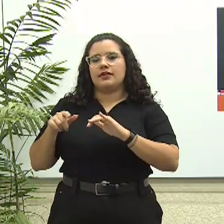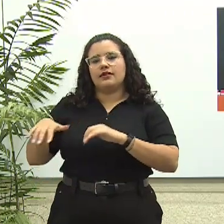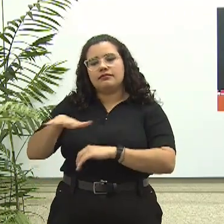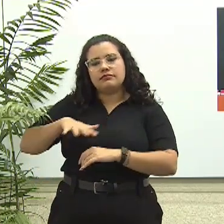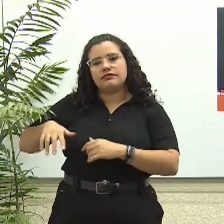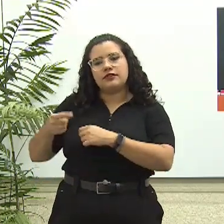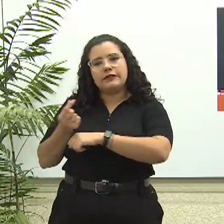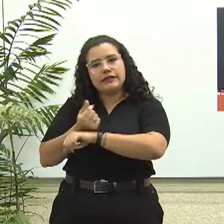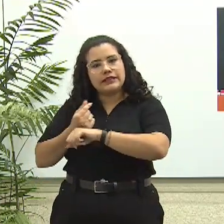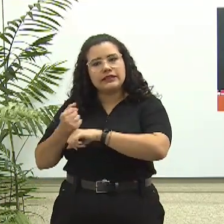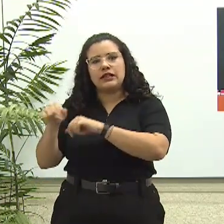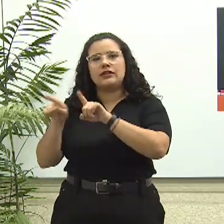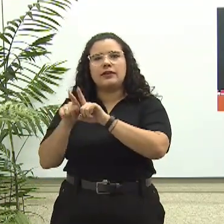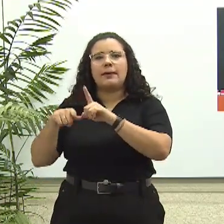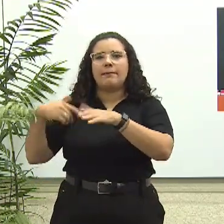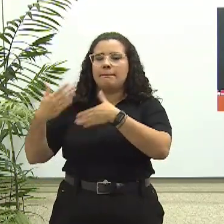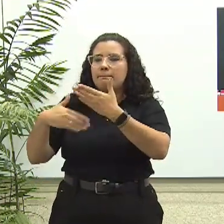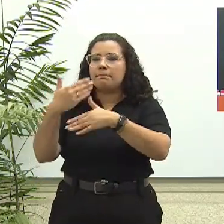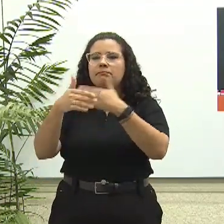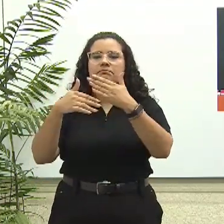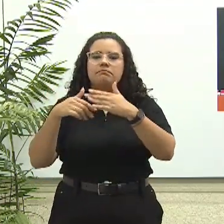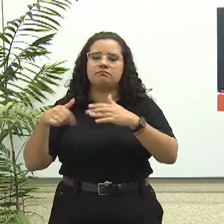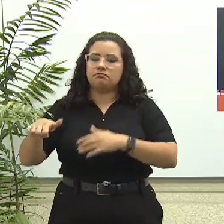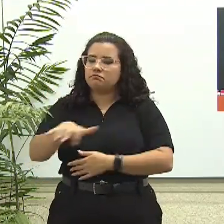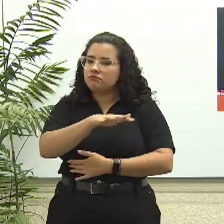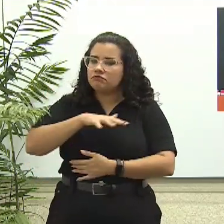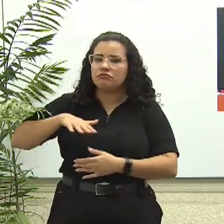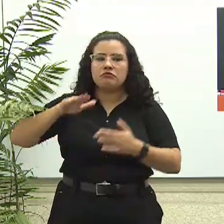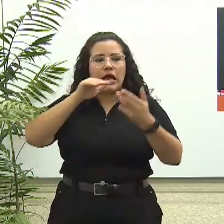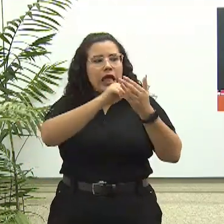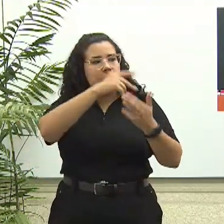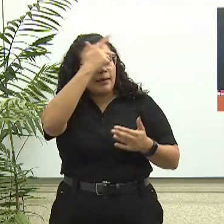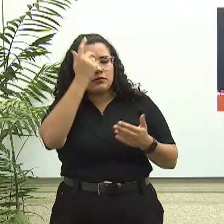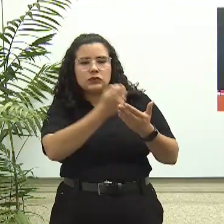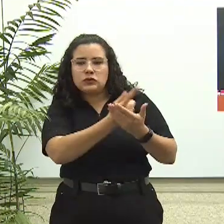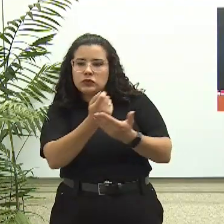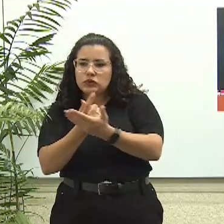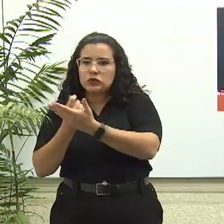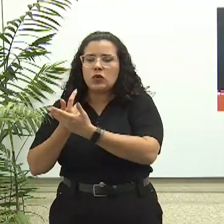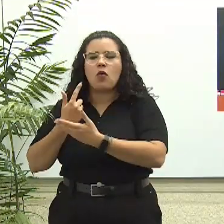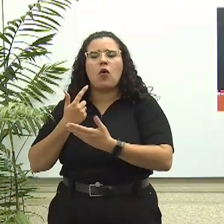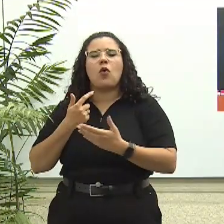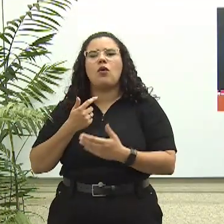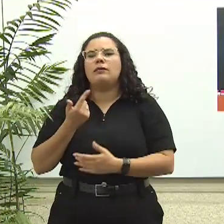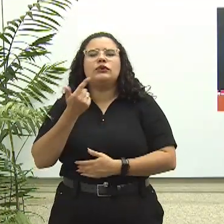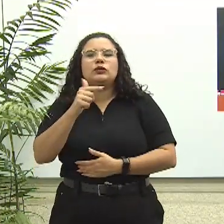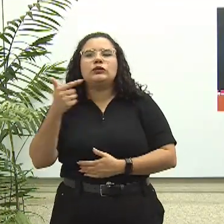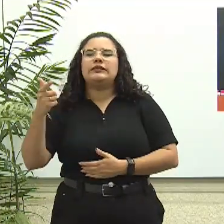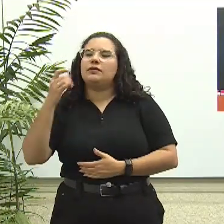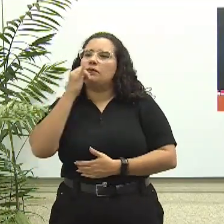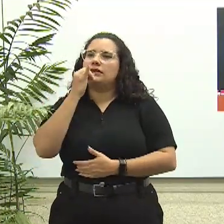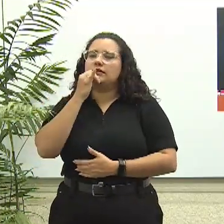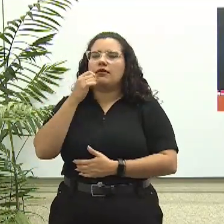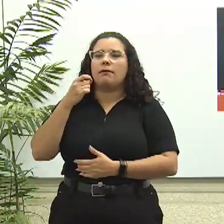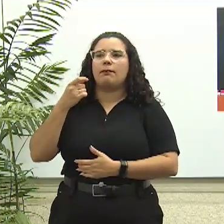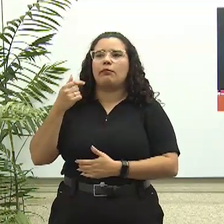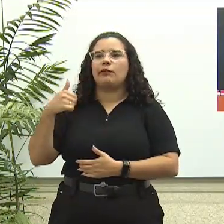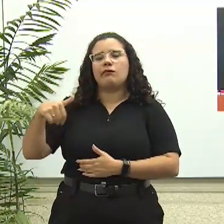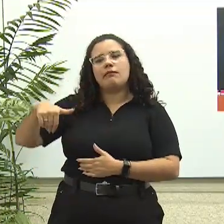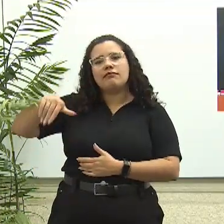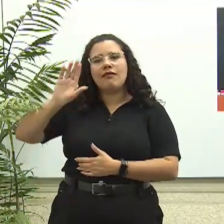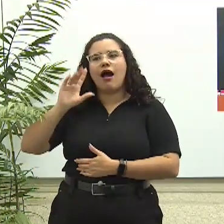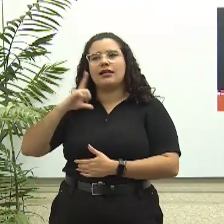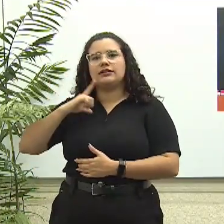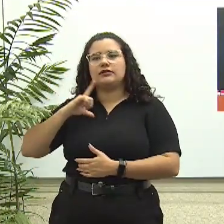ao mercado produtivo da circulação até o consumo não há nenhum ramo eh daquilo que é mais